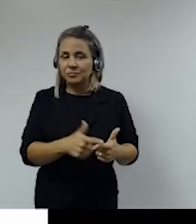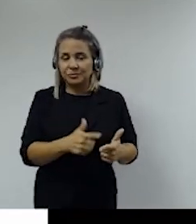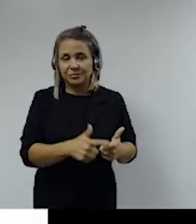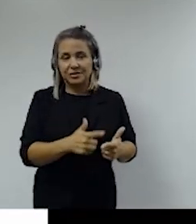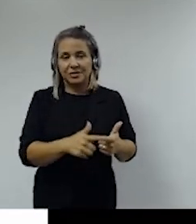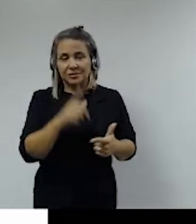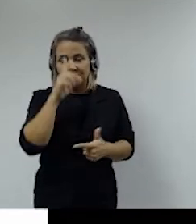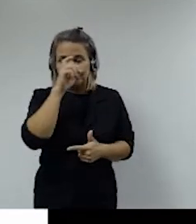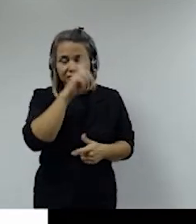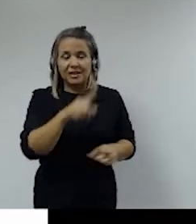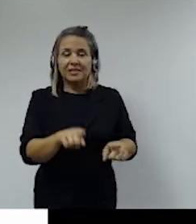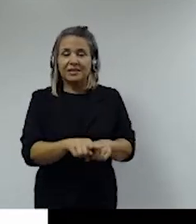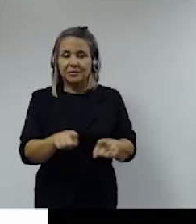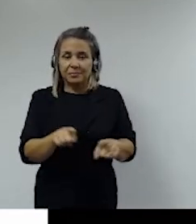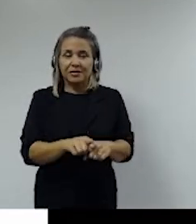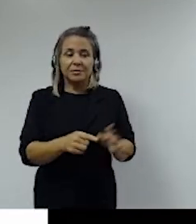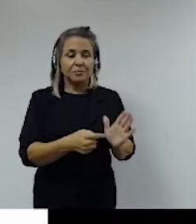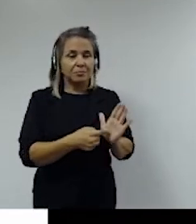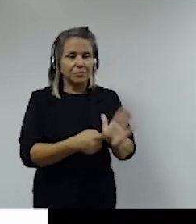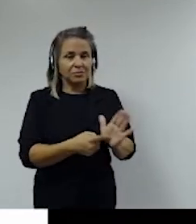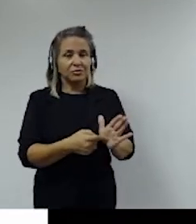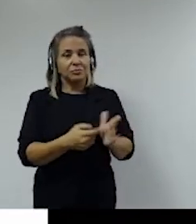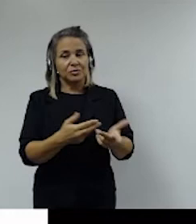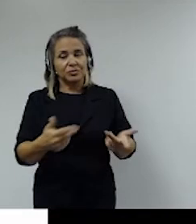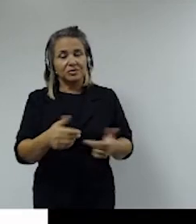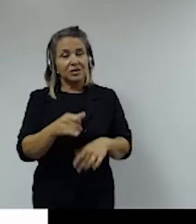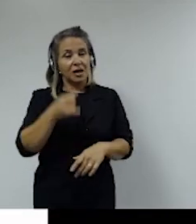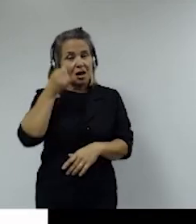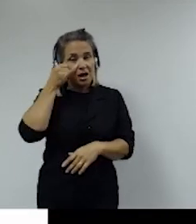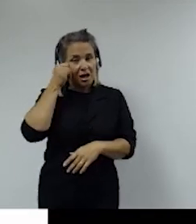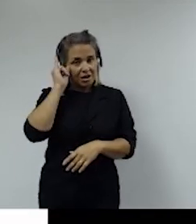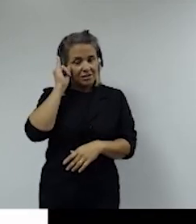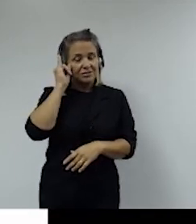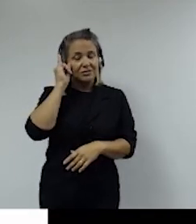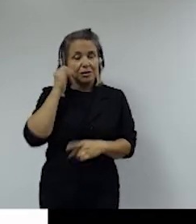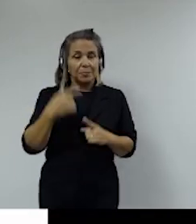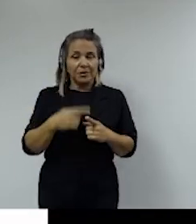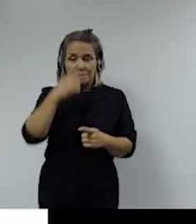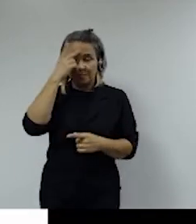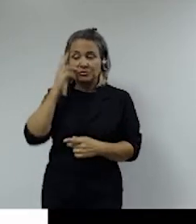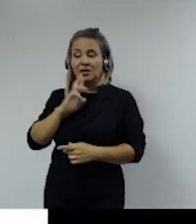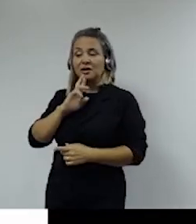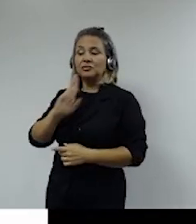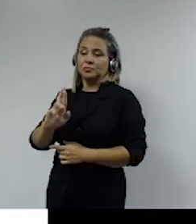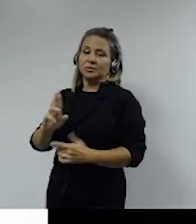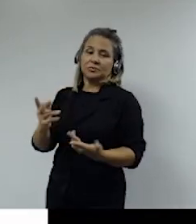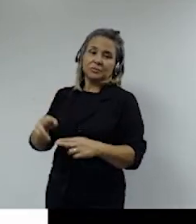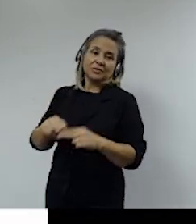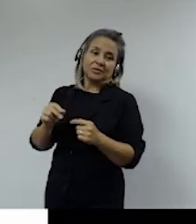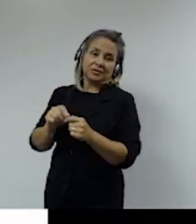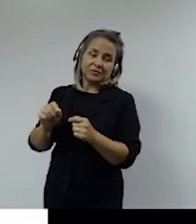também acarreta, né, um efeito preventivo, né, que as pessoas estão respondendo pelos seus atos, e isso tende também a gerar um efeito